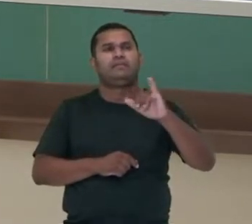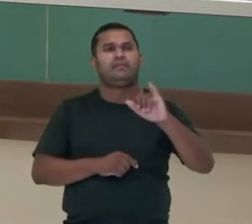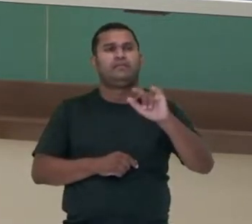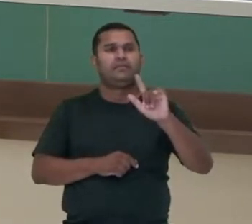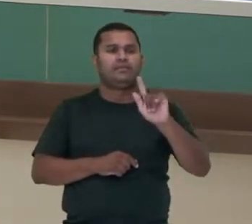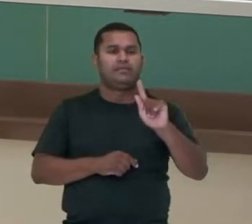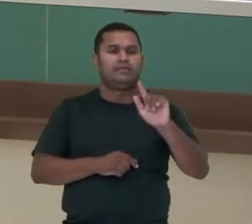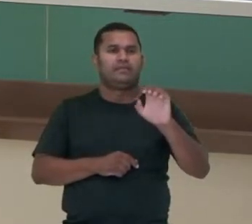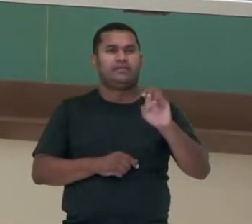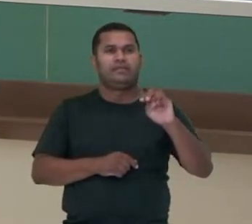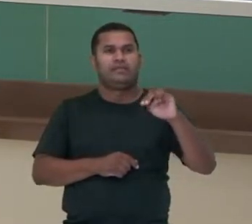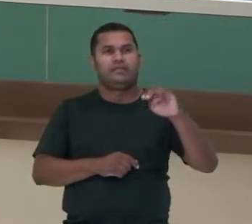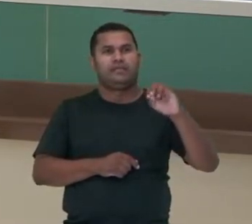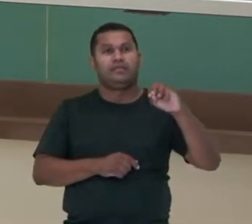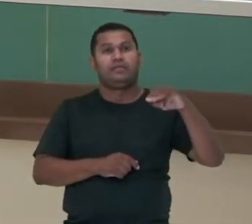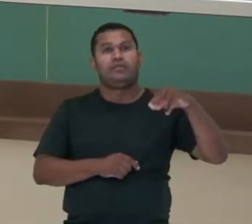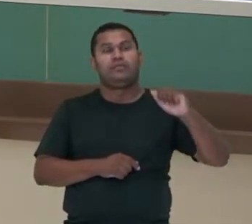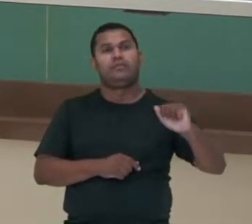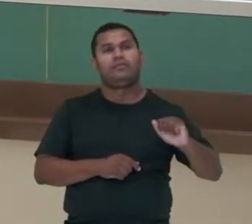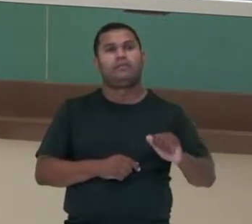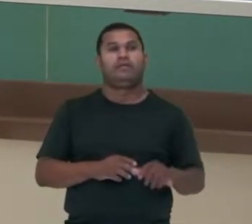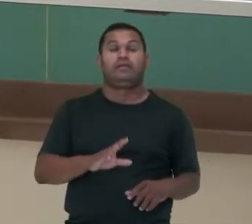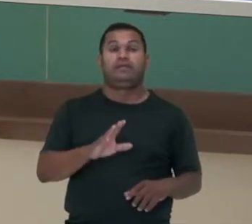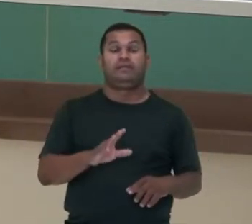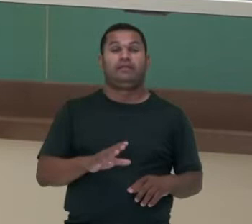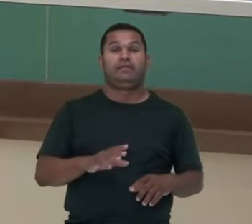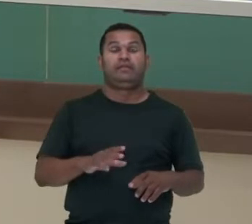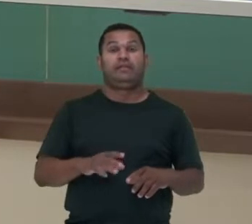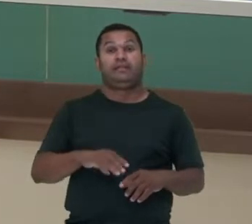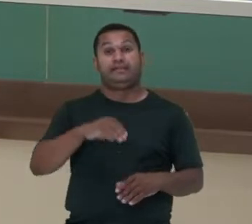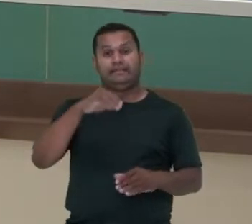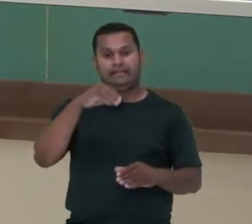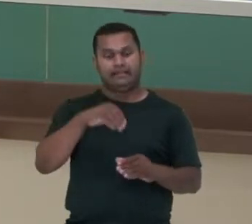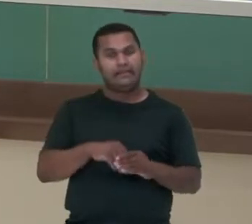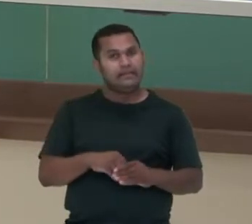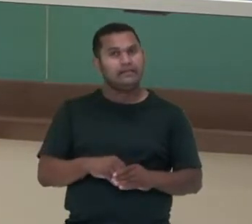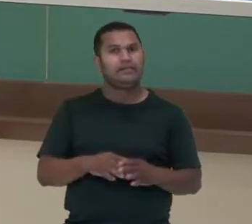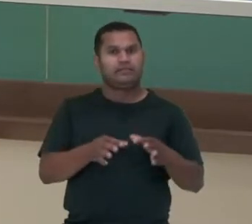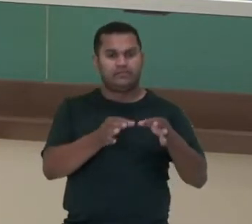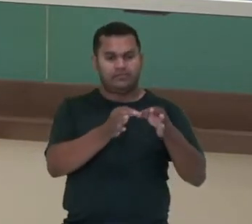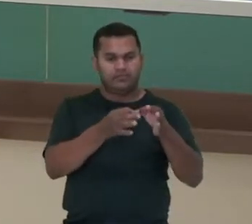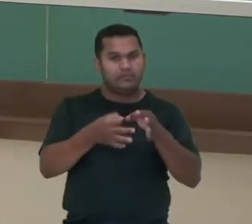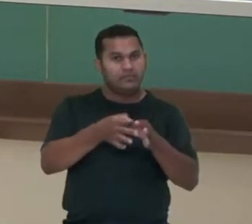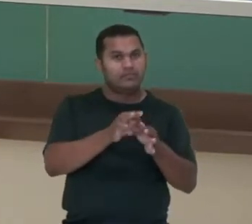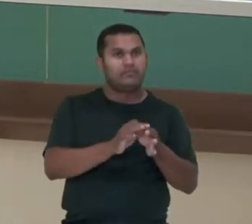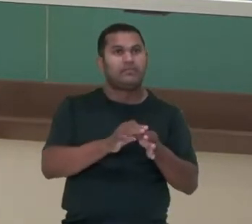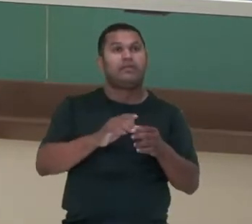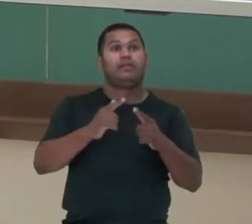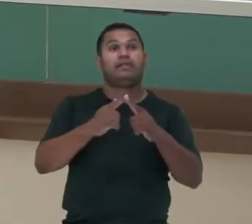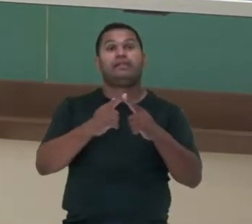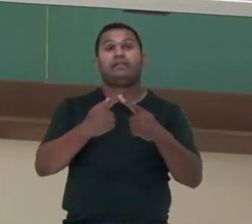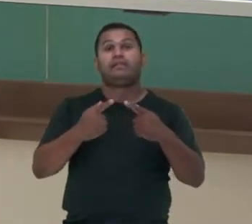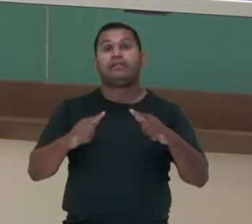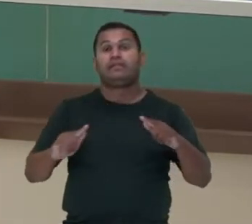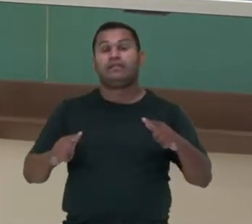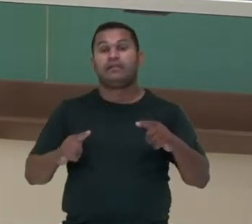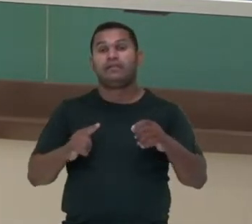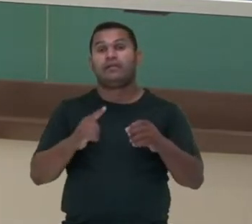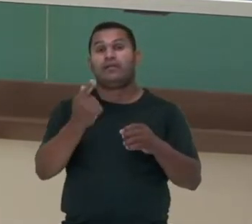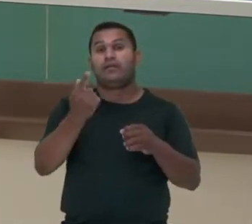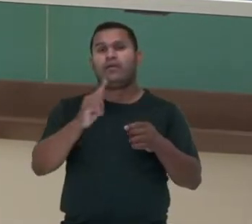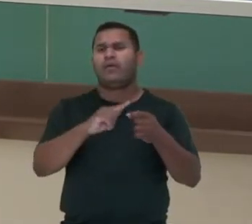em genoma, a gente está falando ali da coleção de genes que o indivíduo possui, que uma espécie possui, tá? E